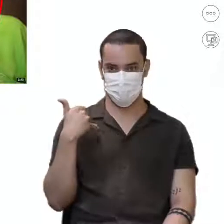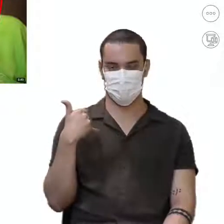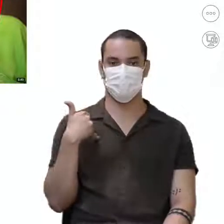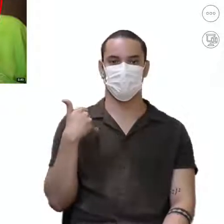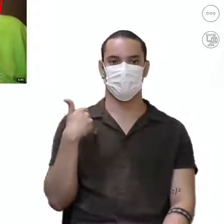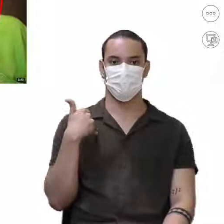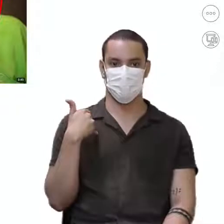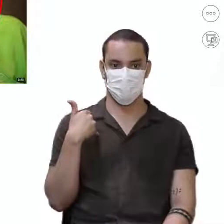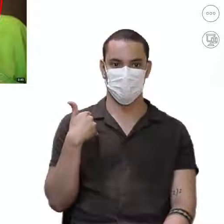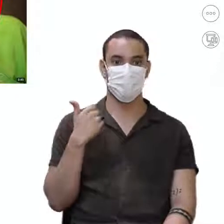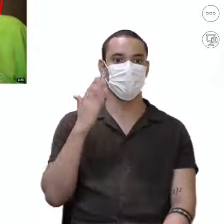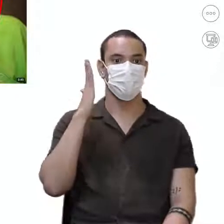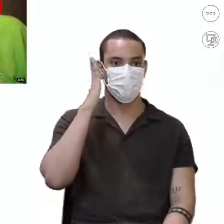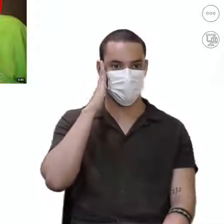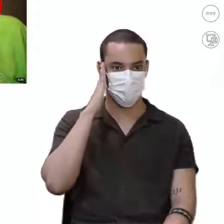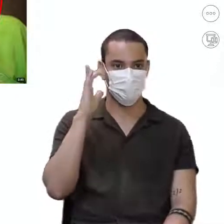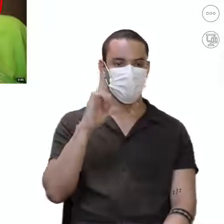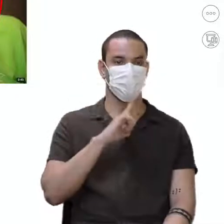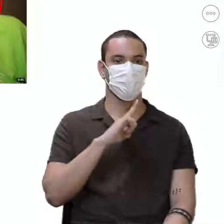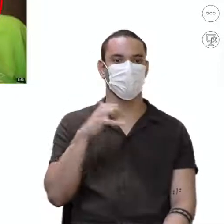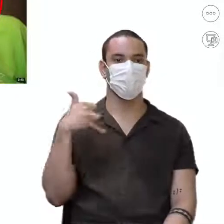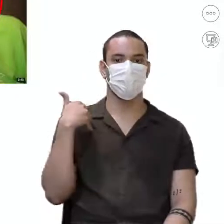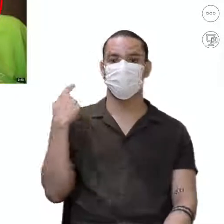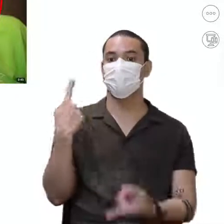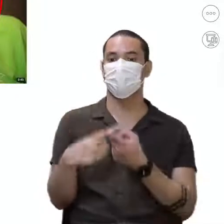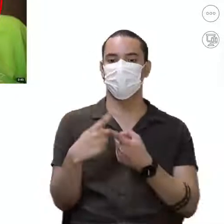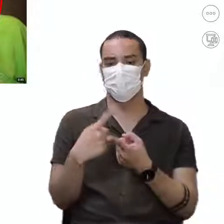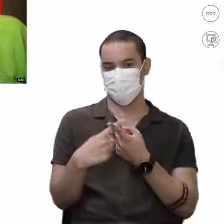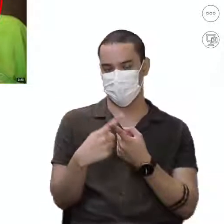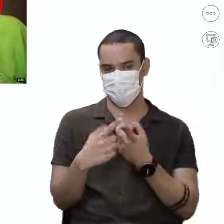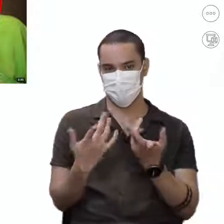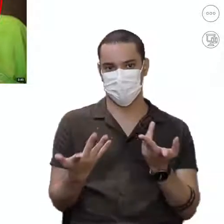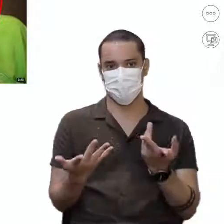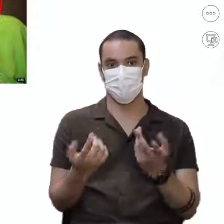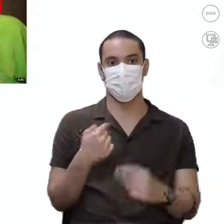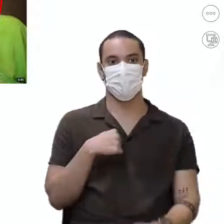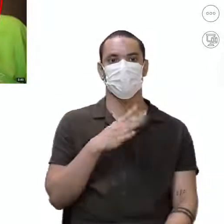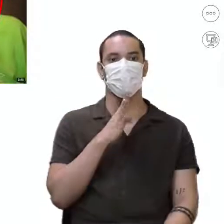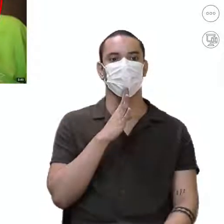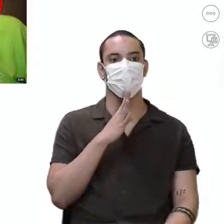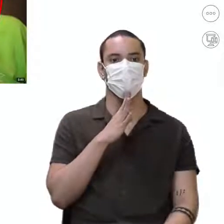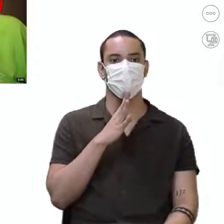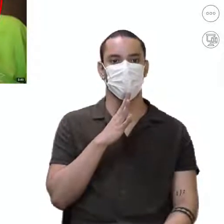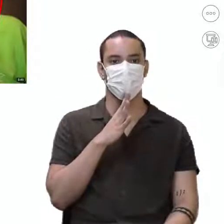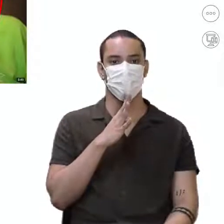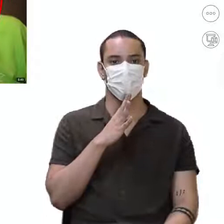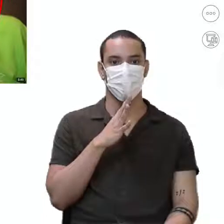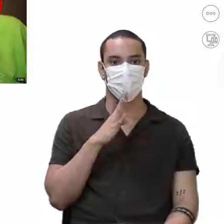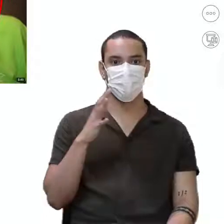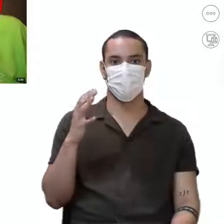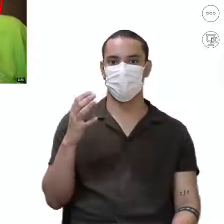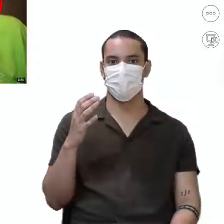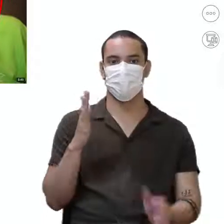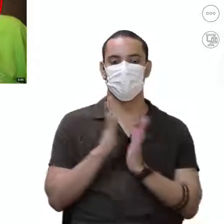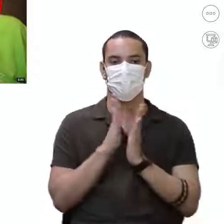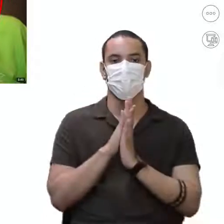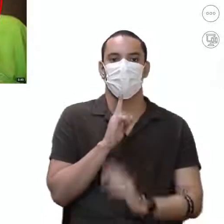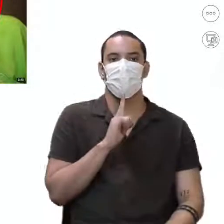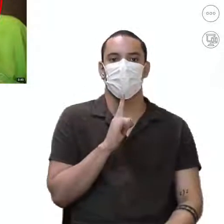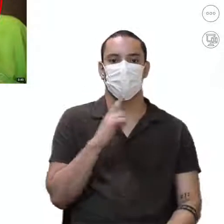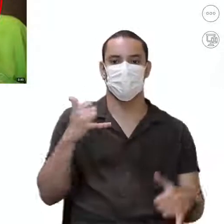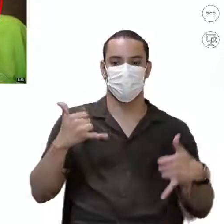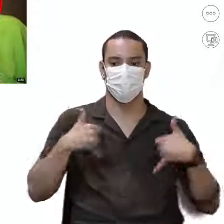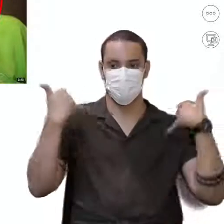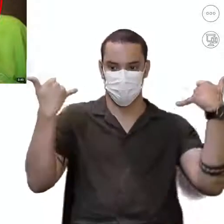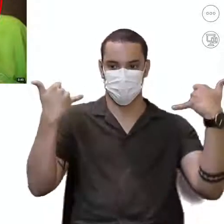E, eu sei que tem a ver com idade aqui por duas questões. Eu conheço a palavra birthday, ela é muito conhecida, acredito que